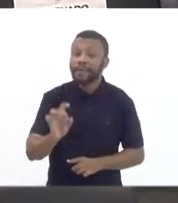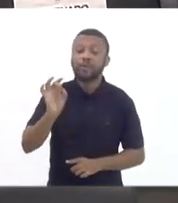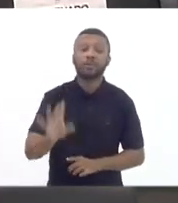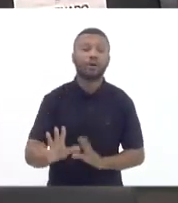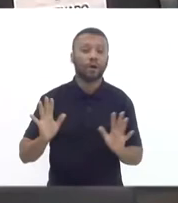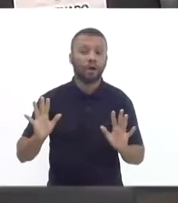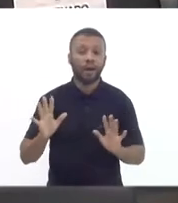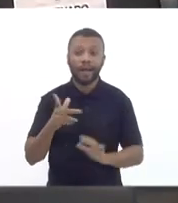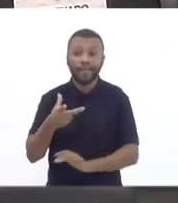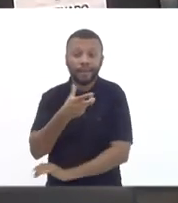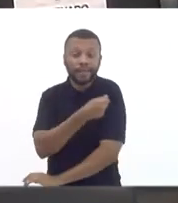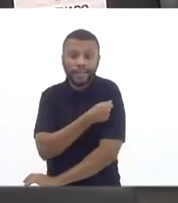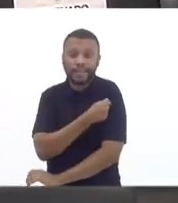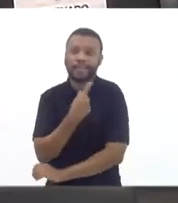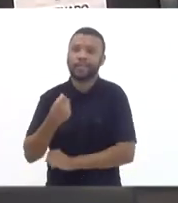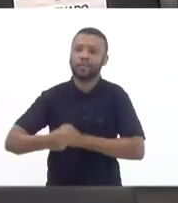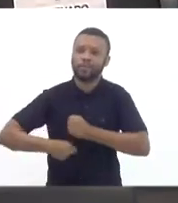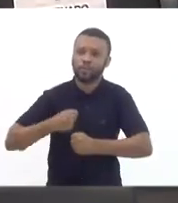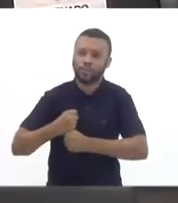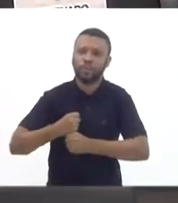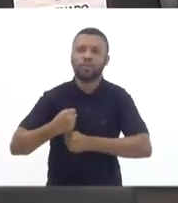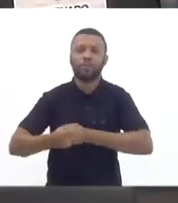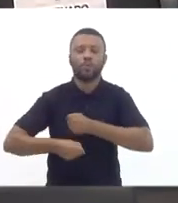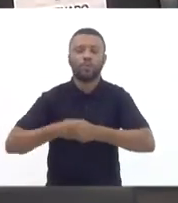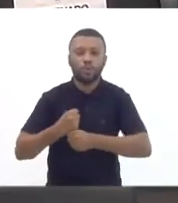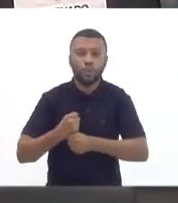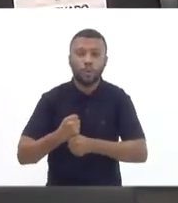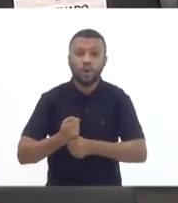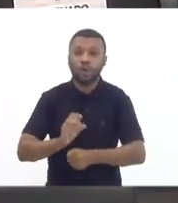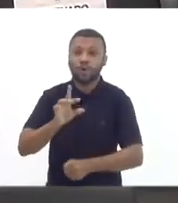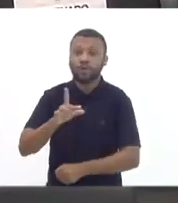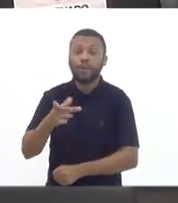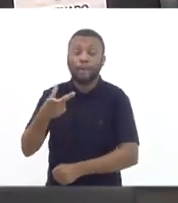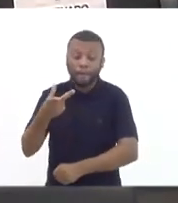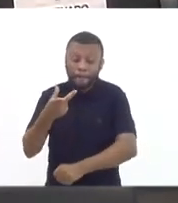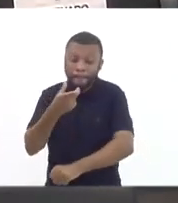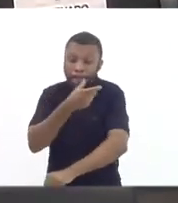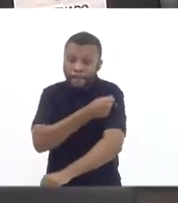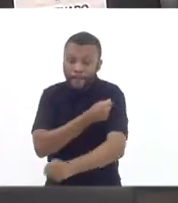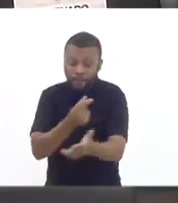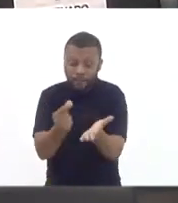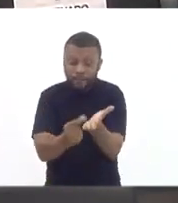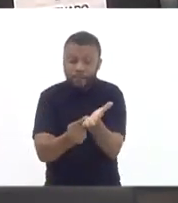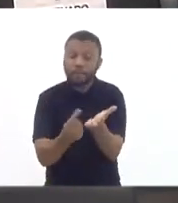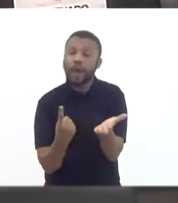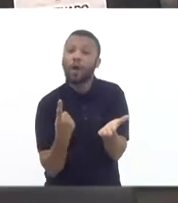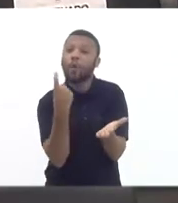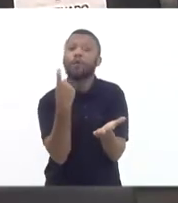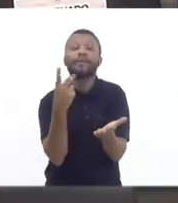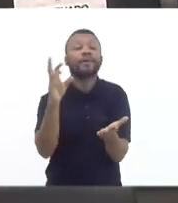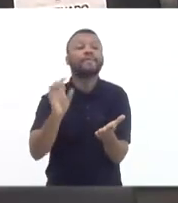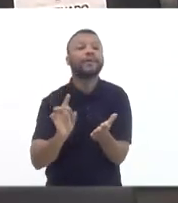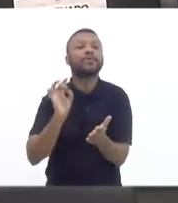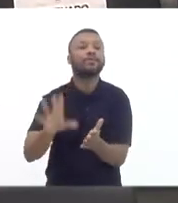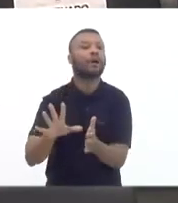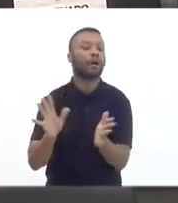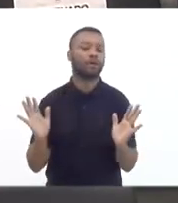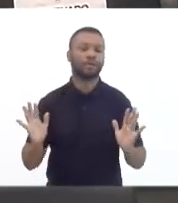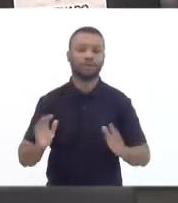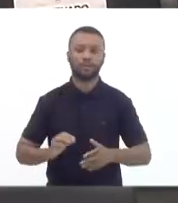A vacina tem que dar todo ano. O microchip é uma única vez. Perfeito. Então, então o que